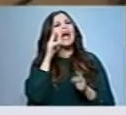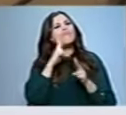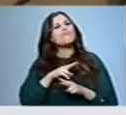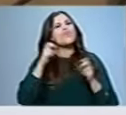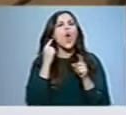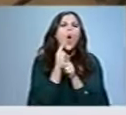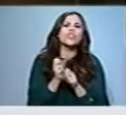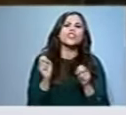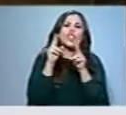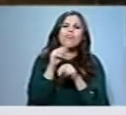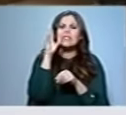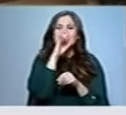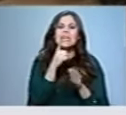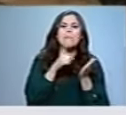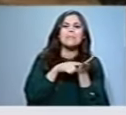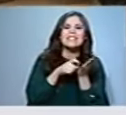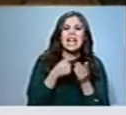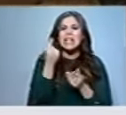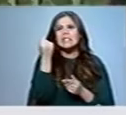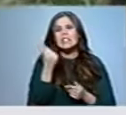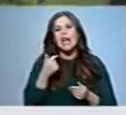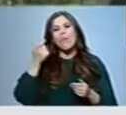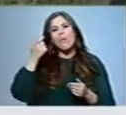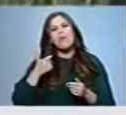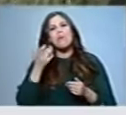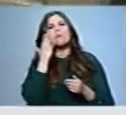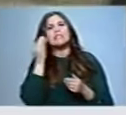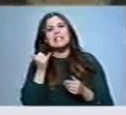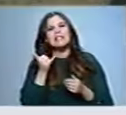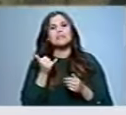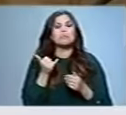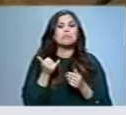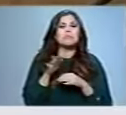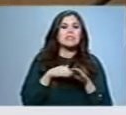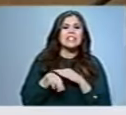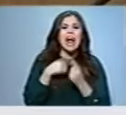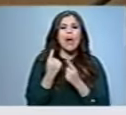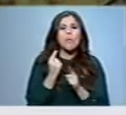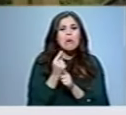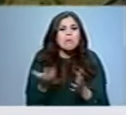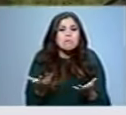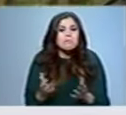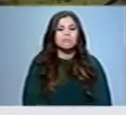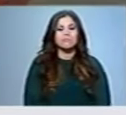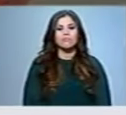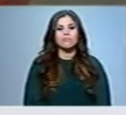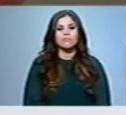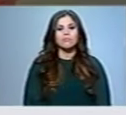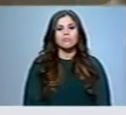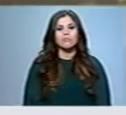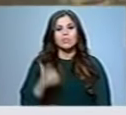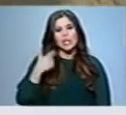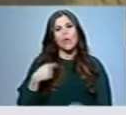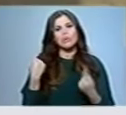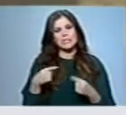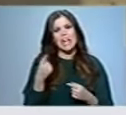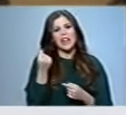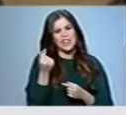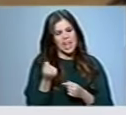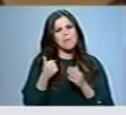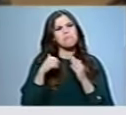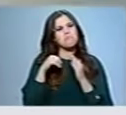eu precisar de dinheiro, faço aqui um pescate e desenrasco. Não fui, eu tinha mais dinheiro do que aquilo que acabei por